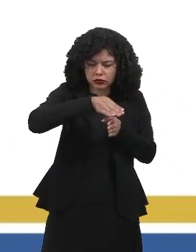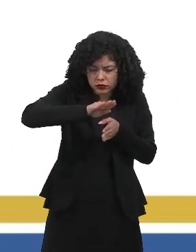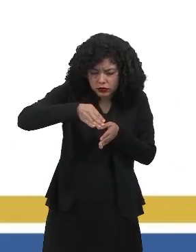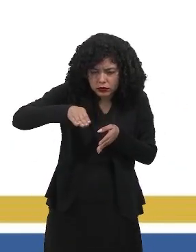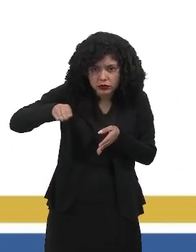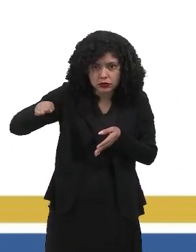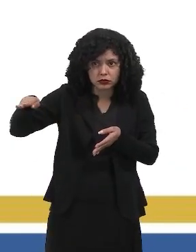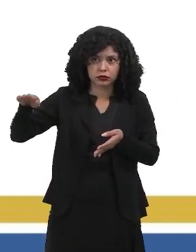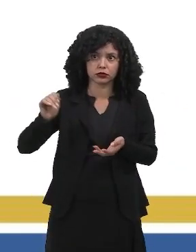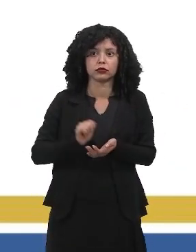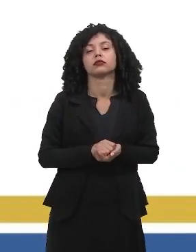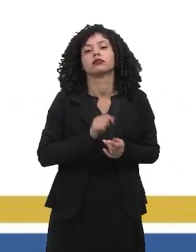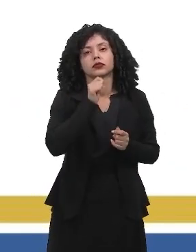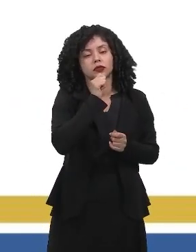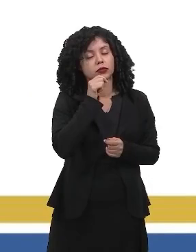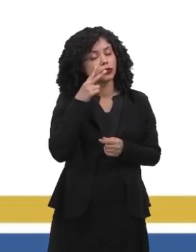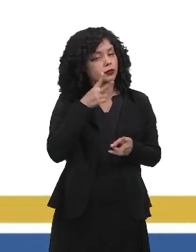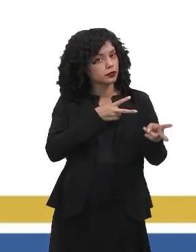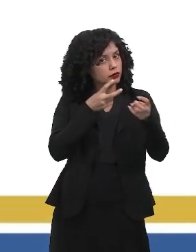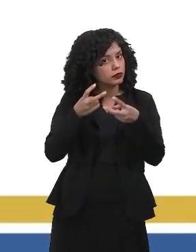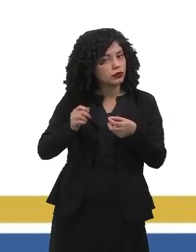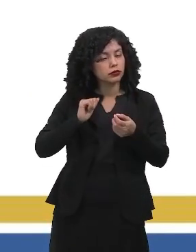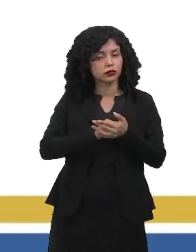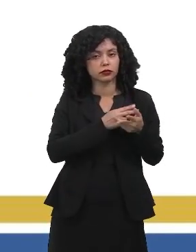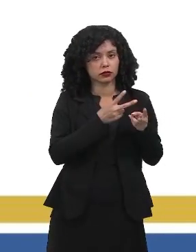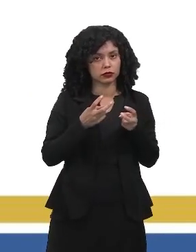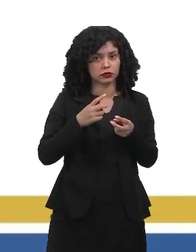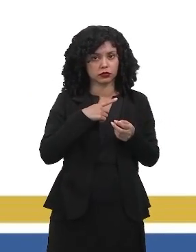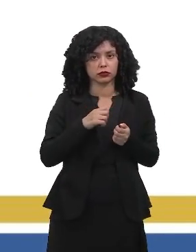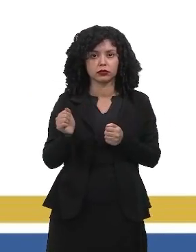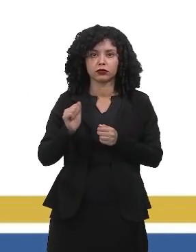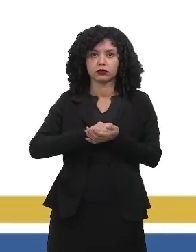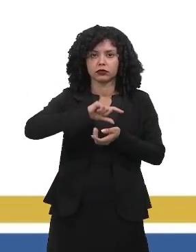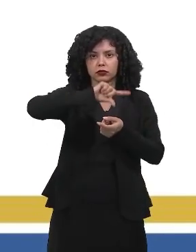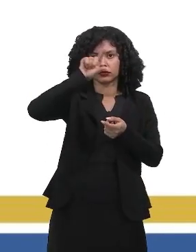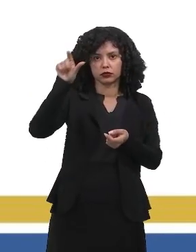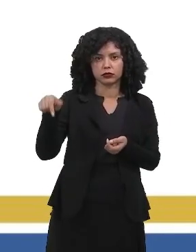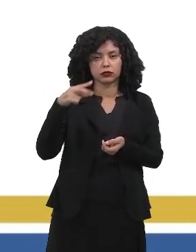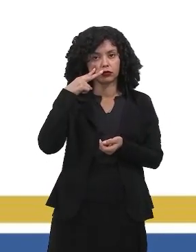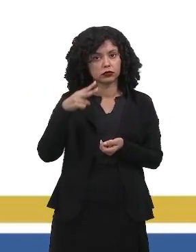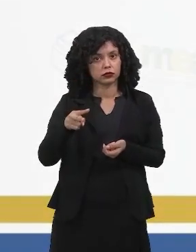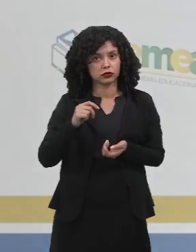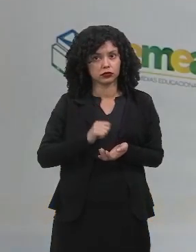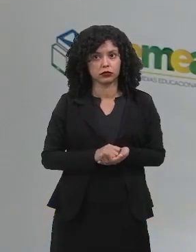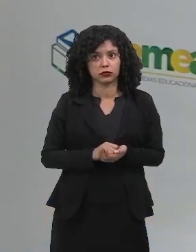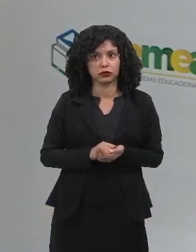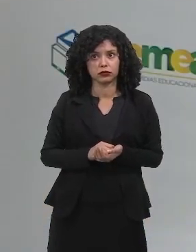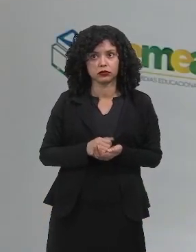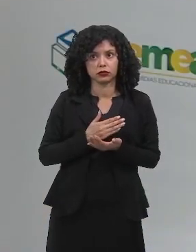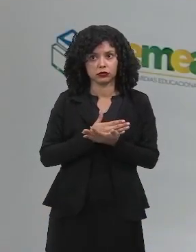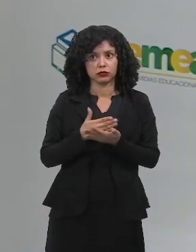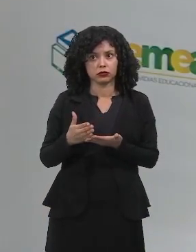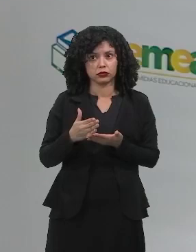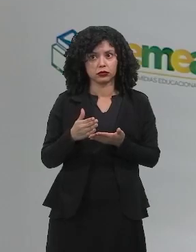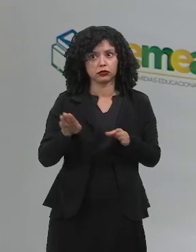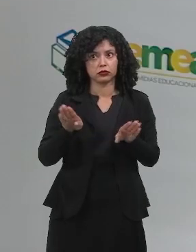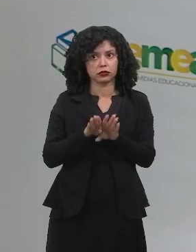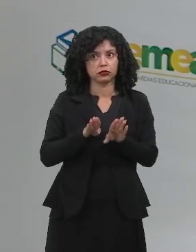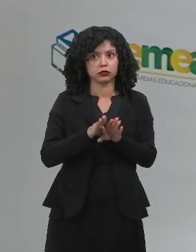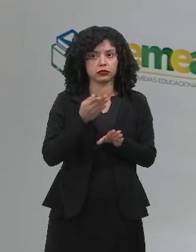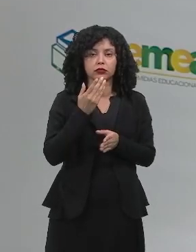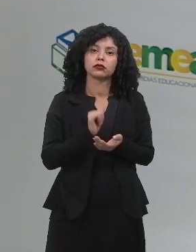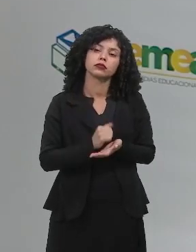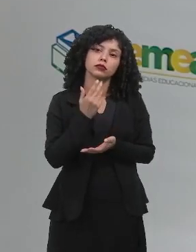menores são as ondas. Então observa, quando você observar um arco-íris, o que é que você vai observar? Ele começa geralmente na